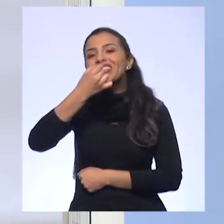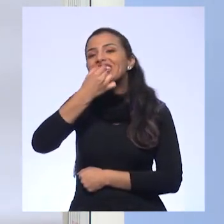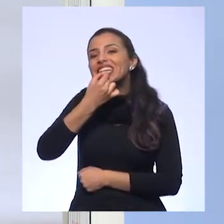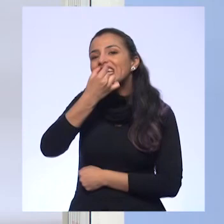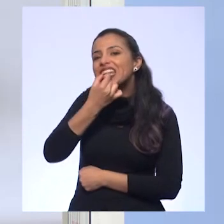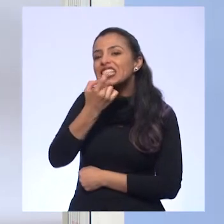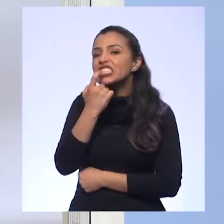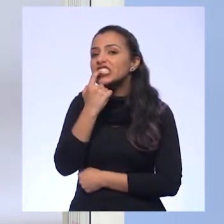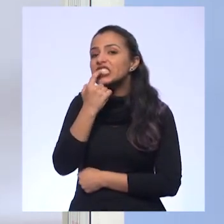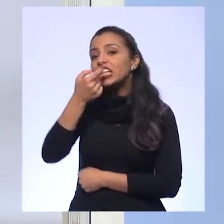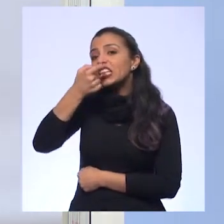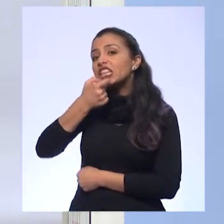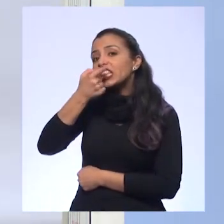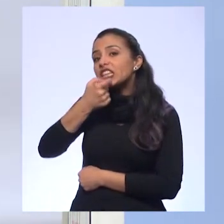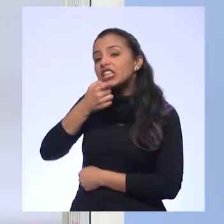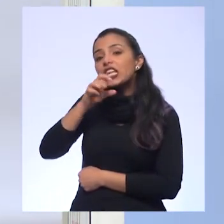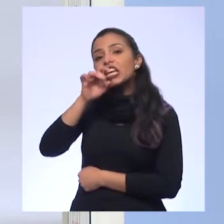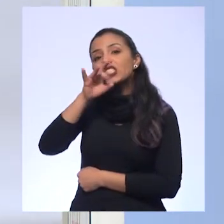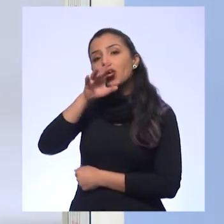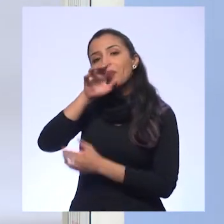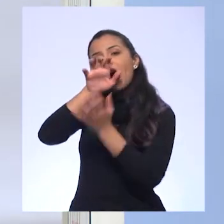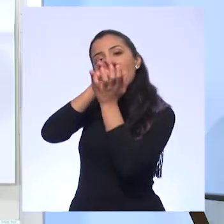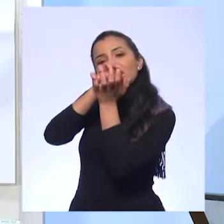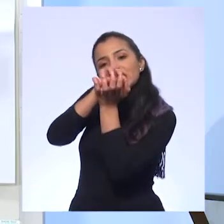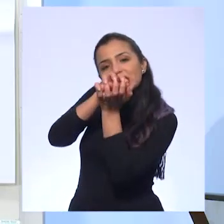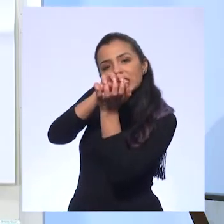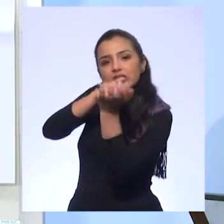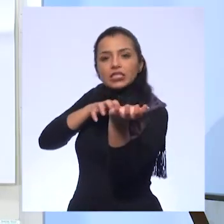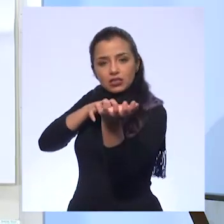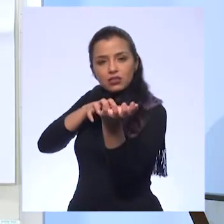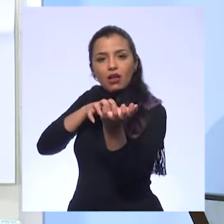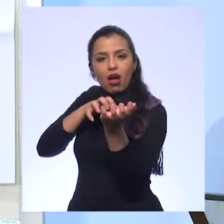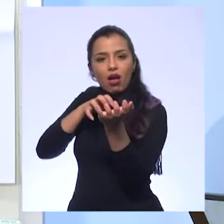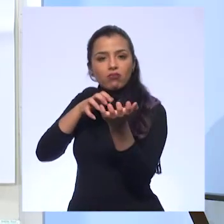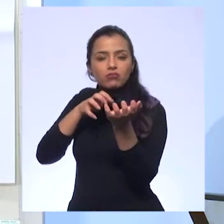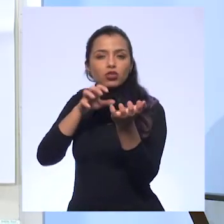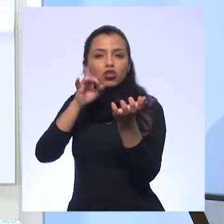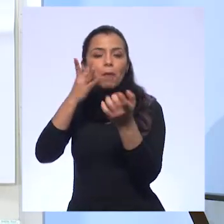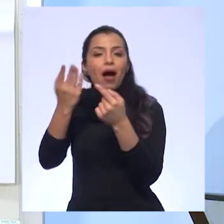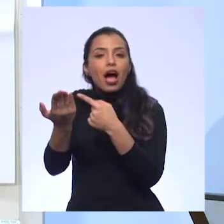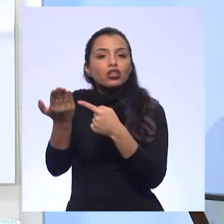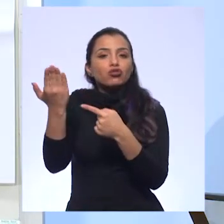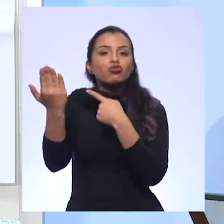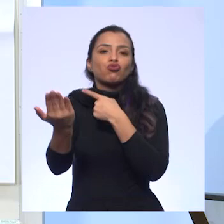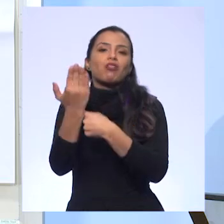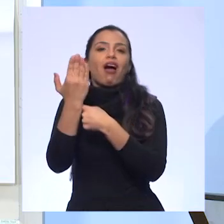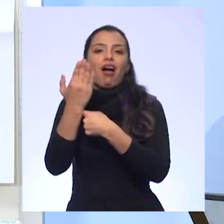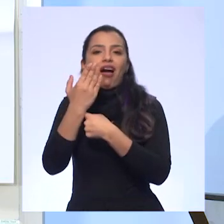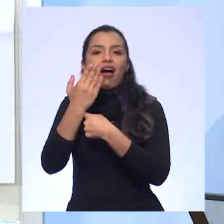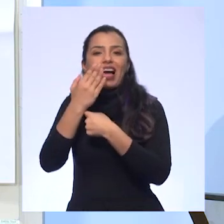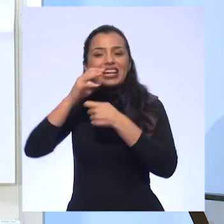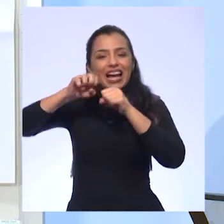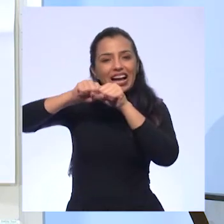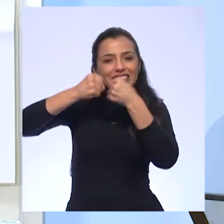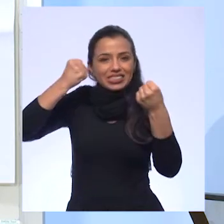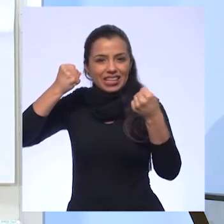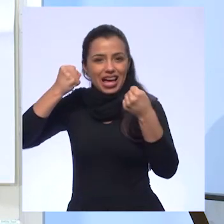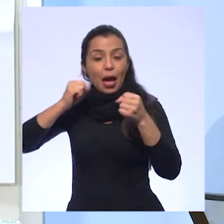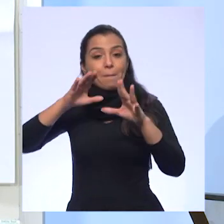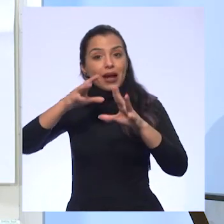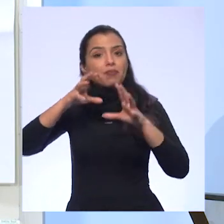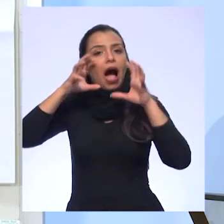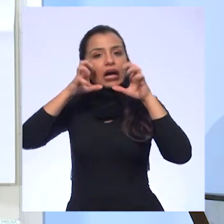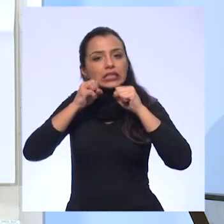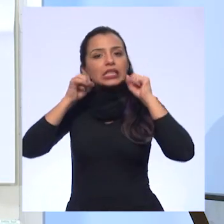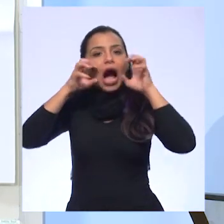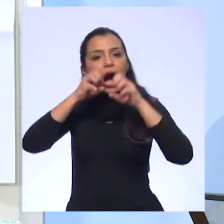pontudinhos, mas servem só para fazer um corte parcial, né? São os dentes incisivos. Agora, quem mastiga são esses dentes que